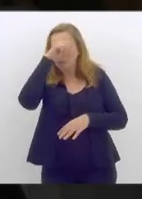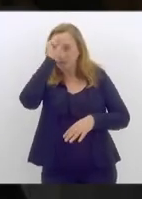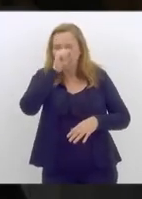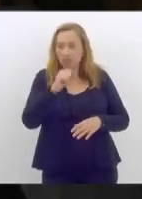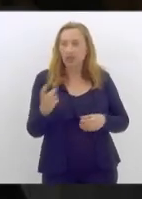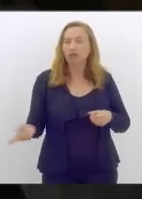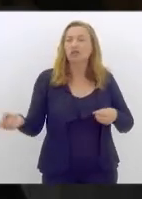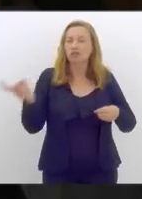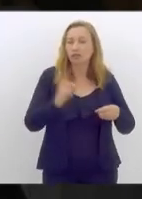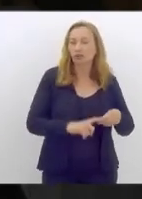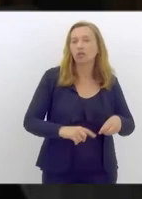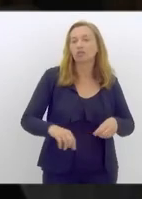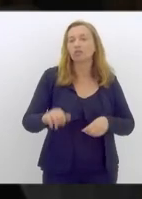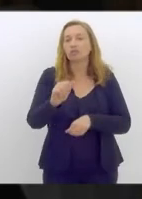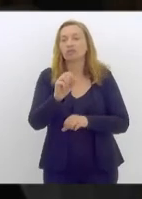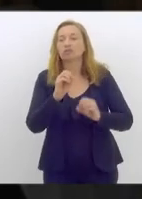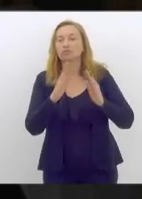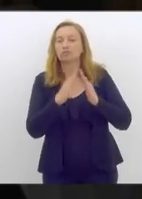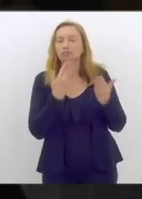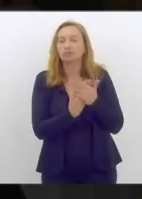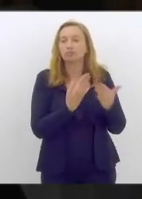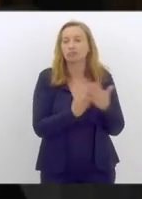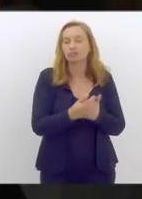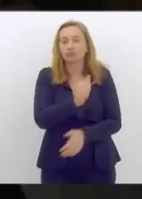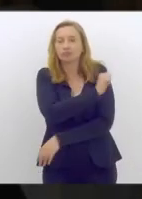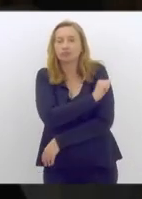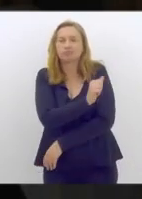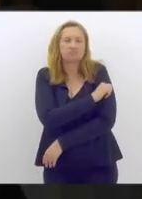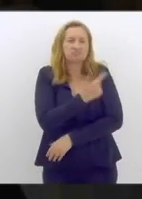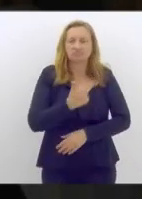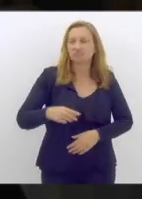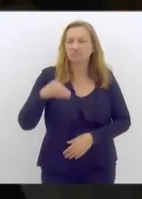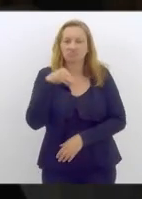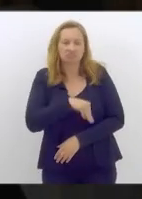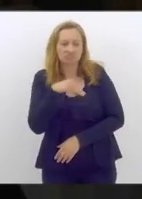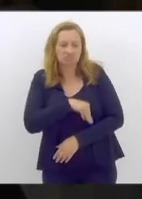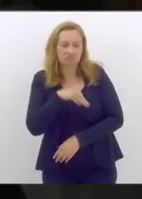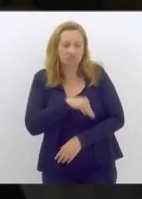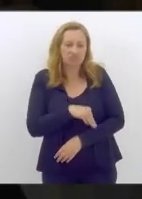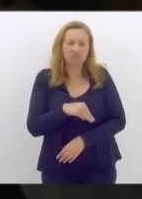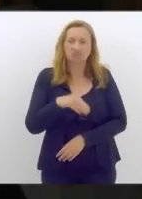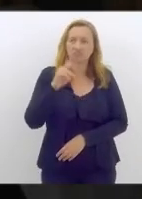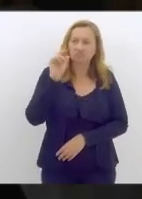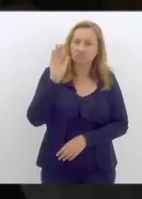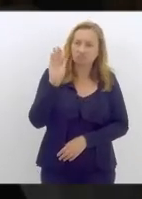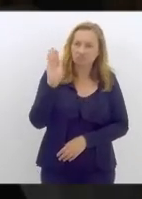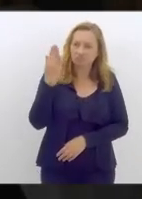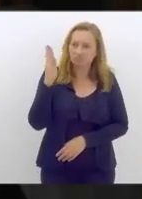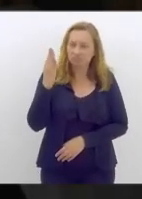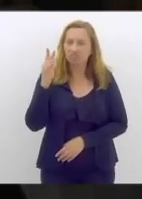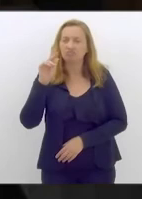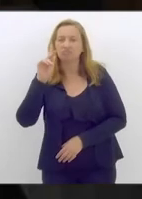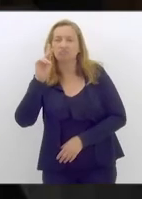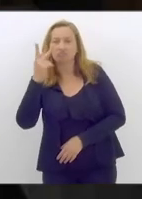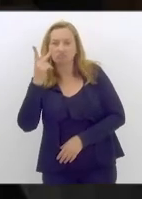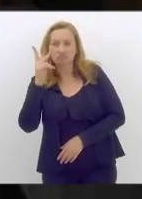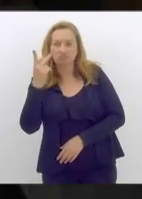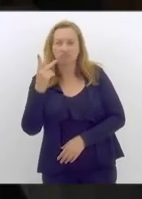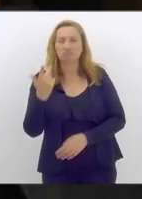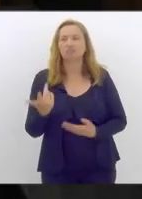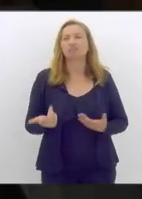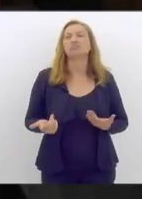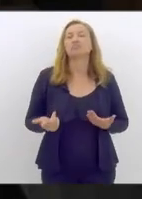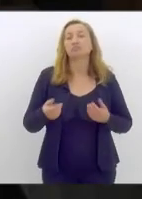voltam para a escola e não tem professor de matemática de português e geografia de biologia isso é um crime contra